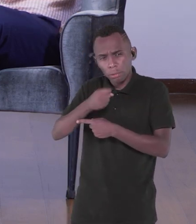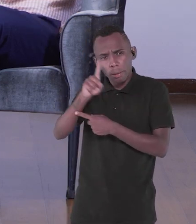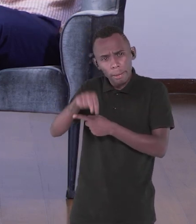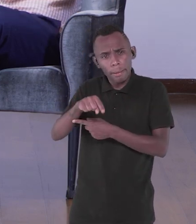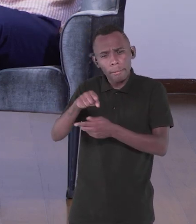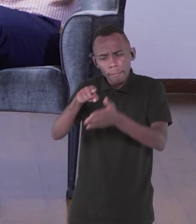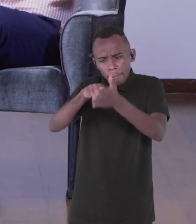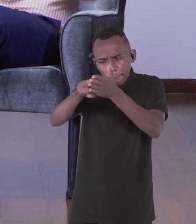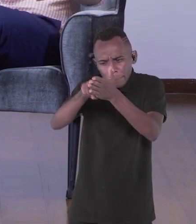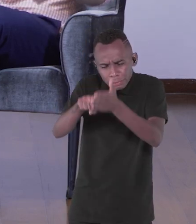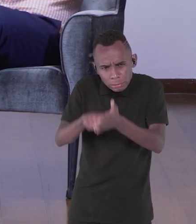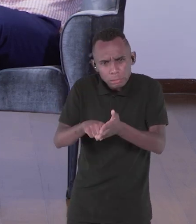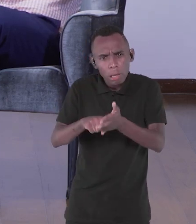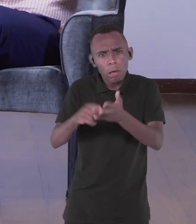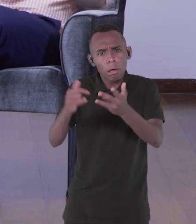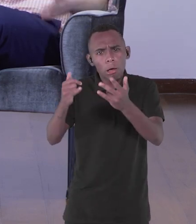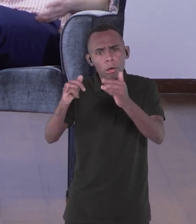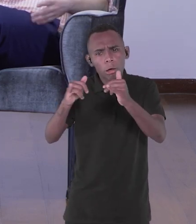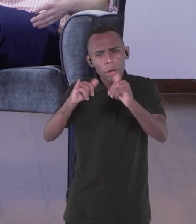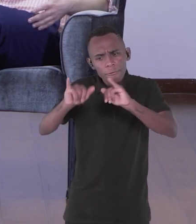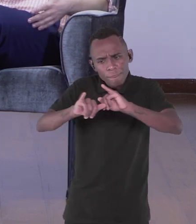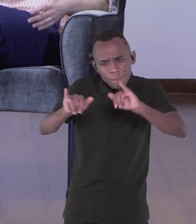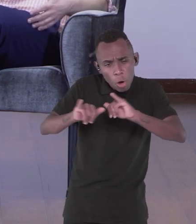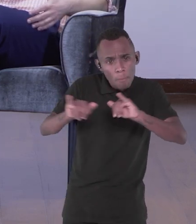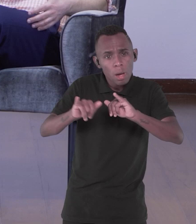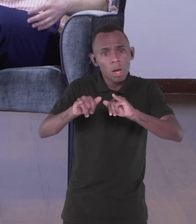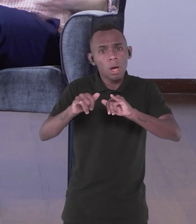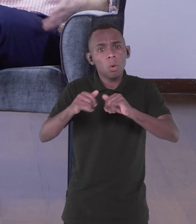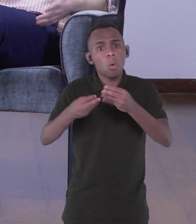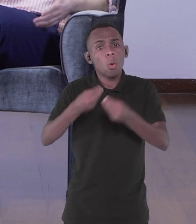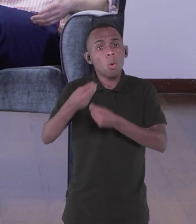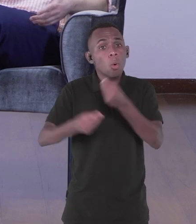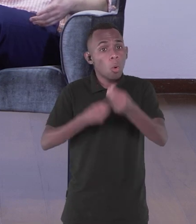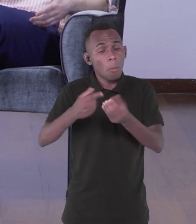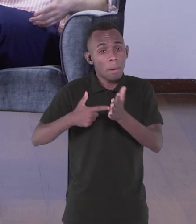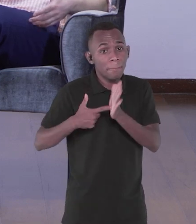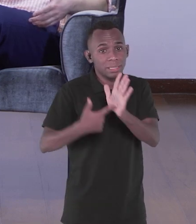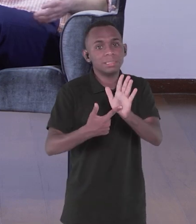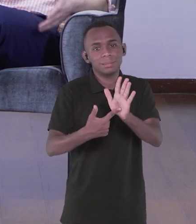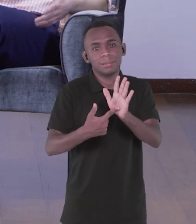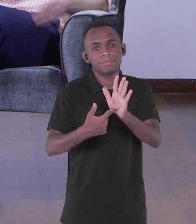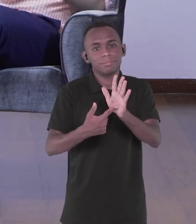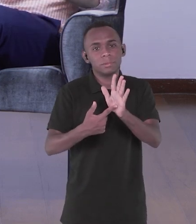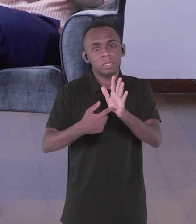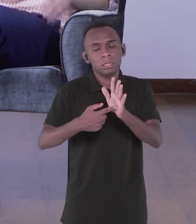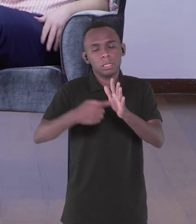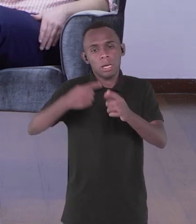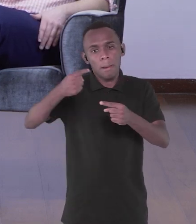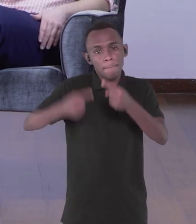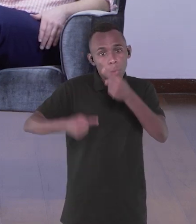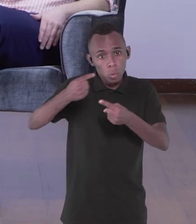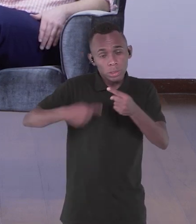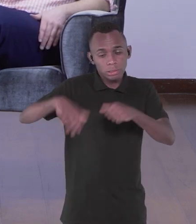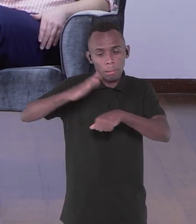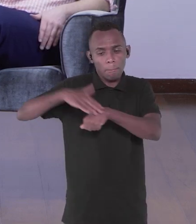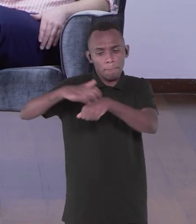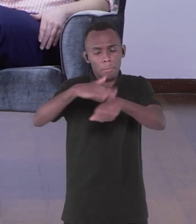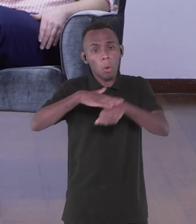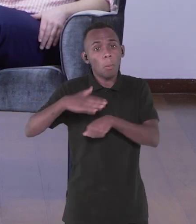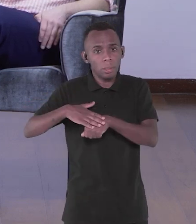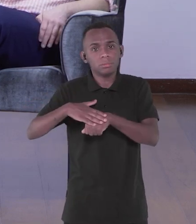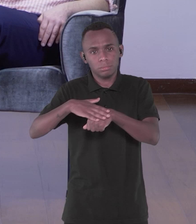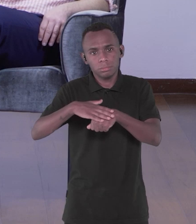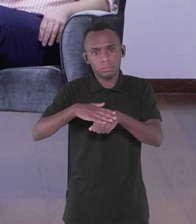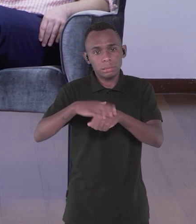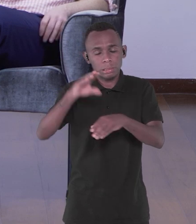informar, dentro de um pacote democrático, o que é feito em nosso nome. E em nosso nome, no caso,